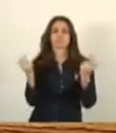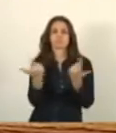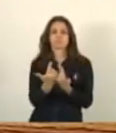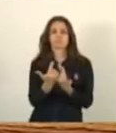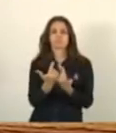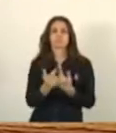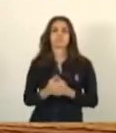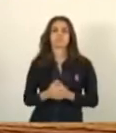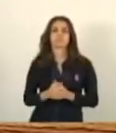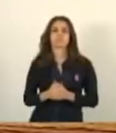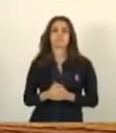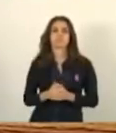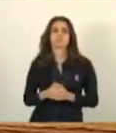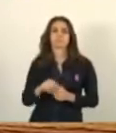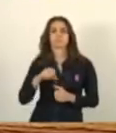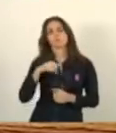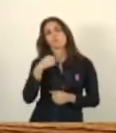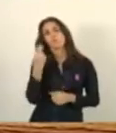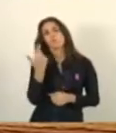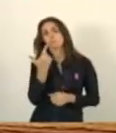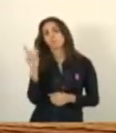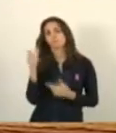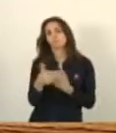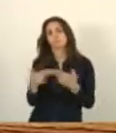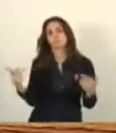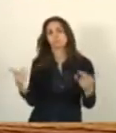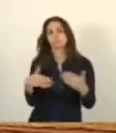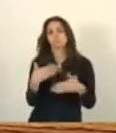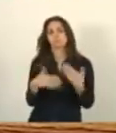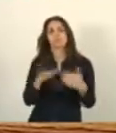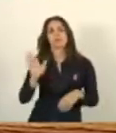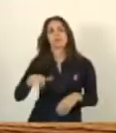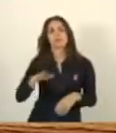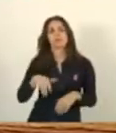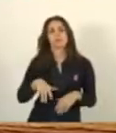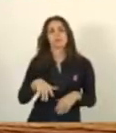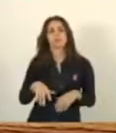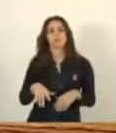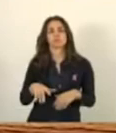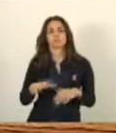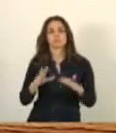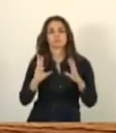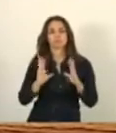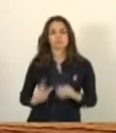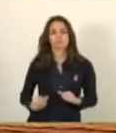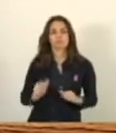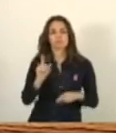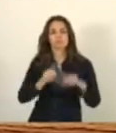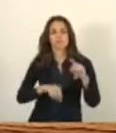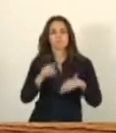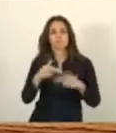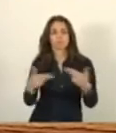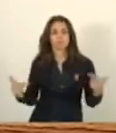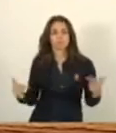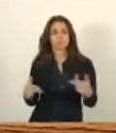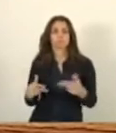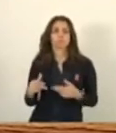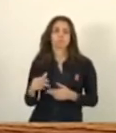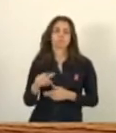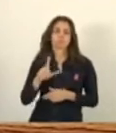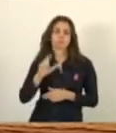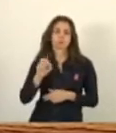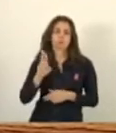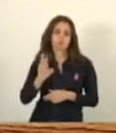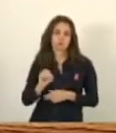nosso edifício, ou para diversos fins, após um processo barato de purificação da água com produtos à base de cloro. Peço